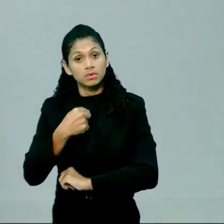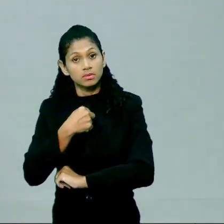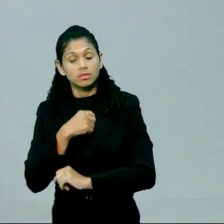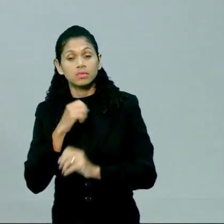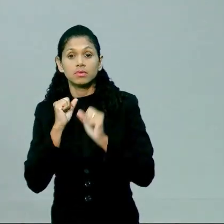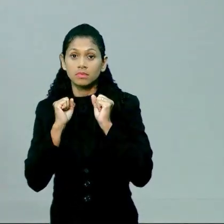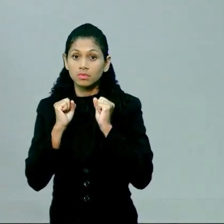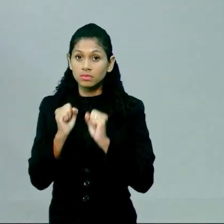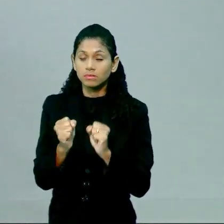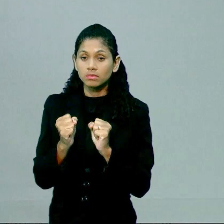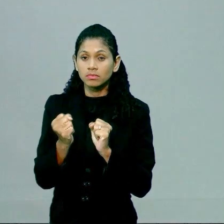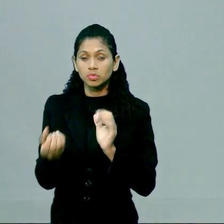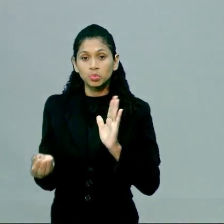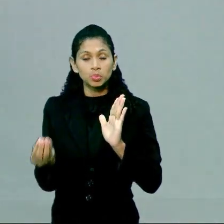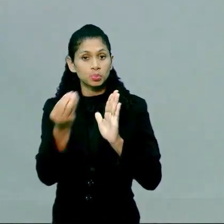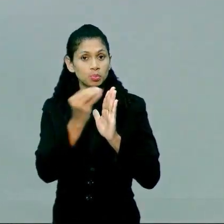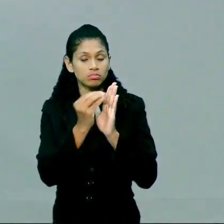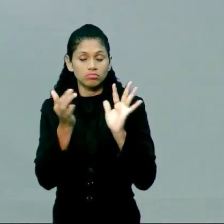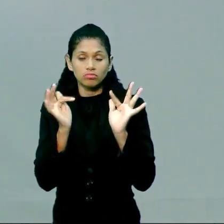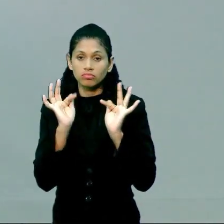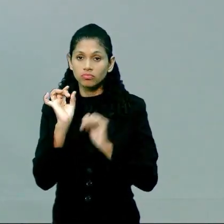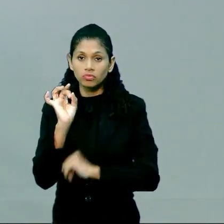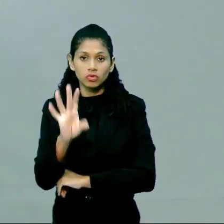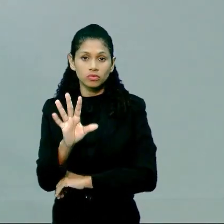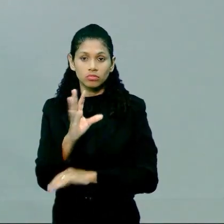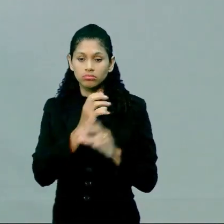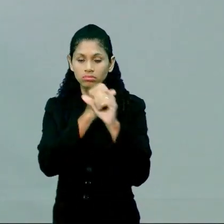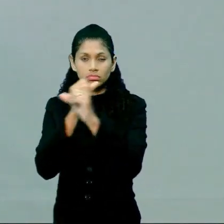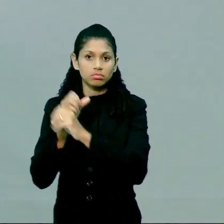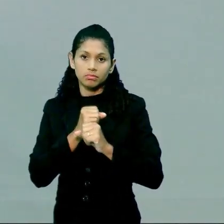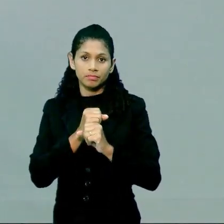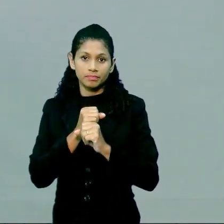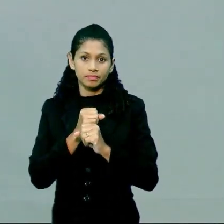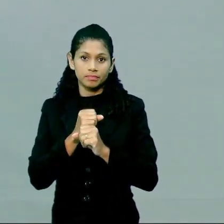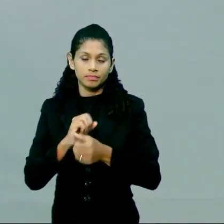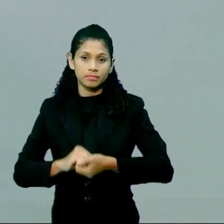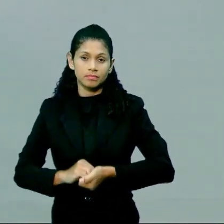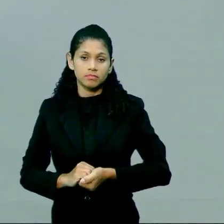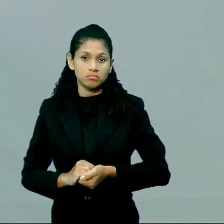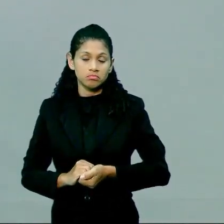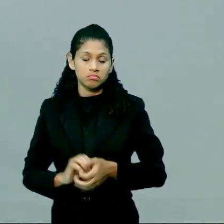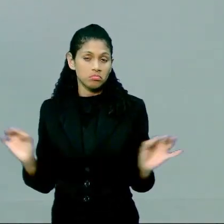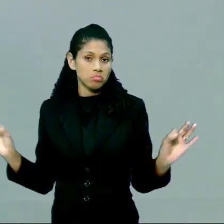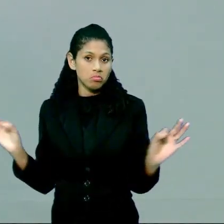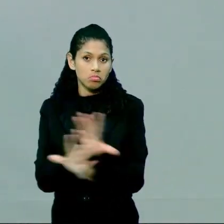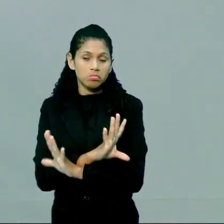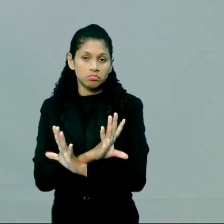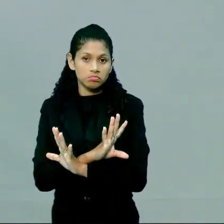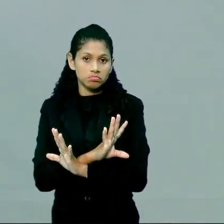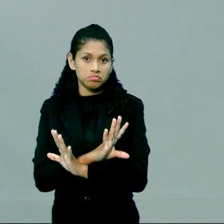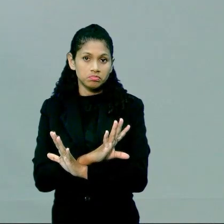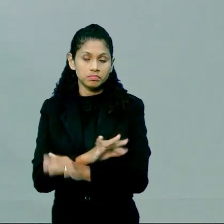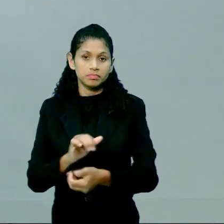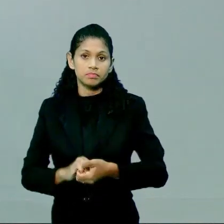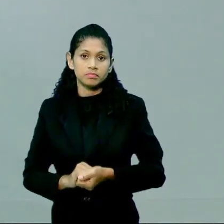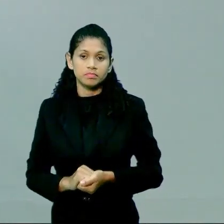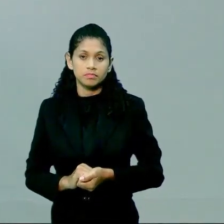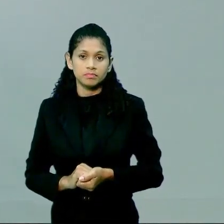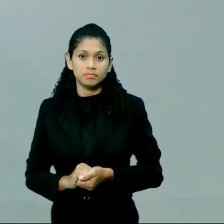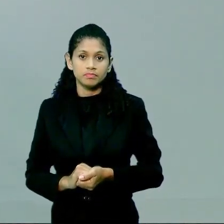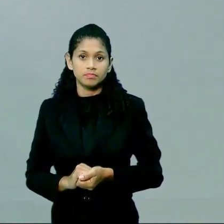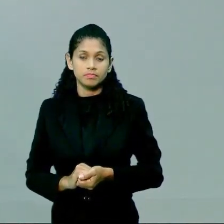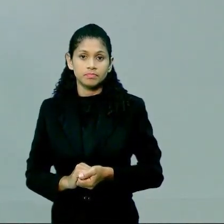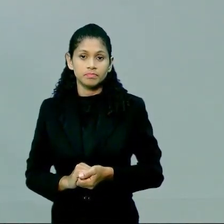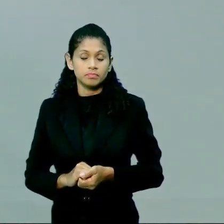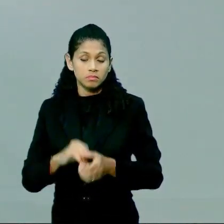bem colocar simplesmente só os cálculos ali e pronto, uma coisa prática. Dá para